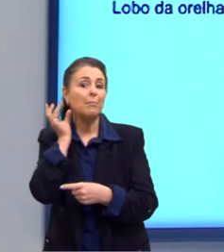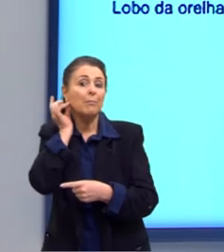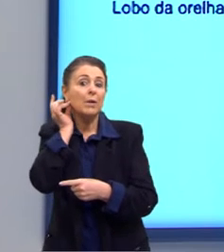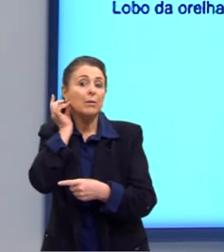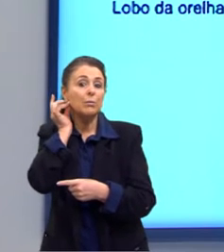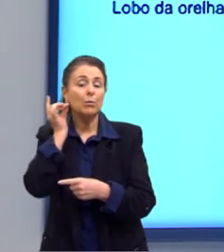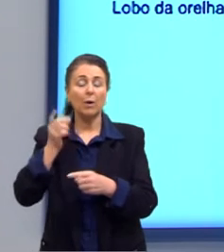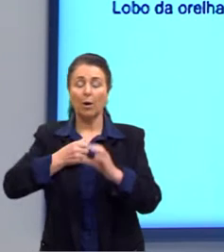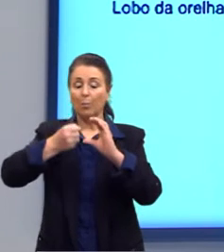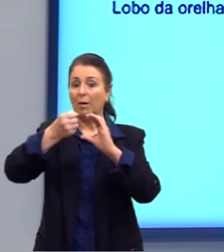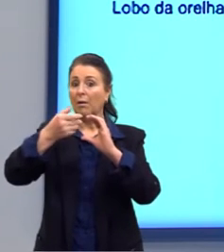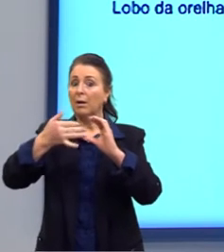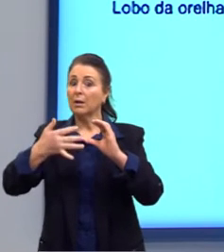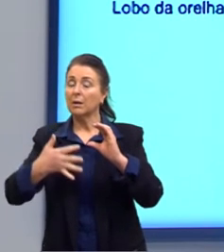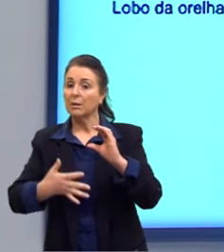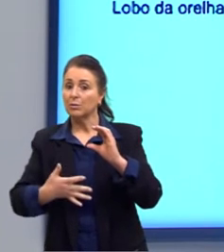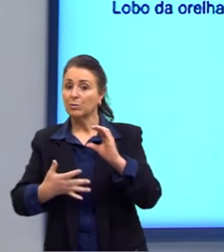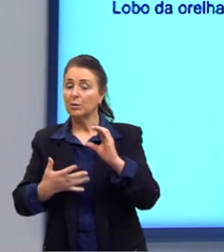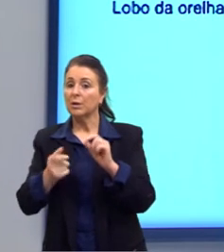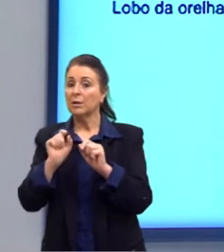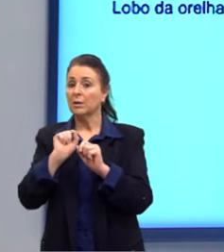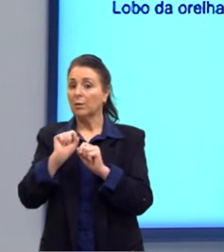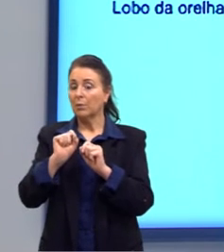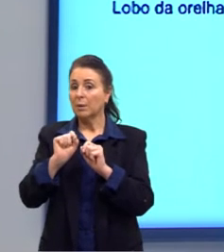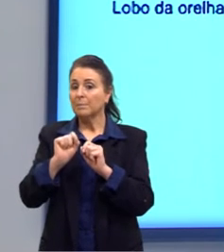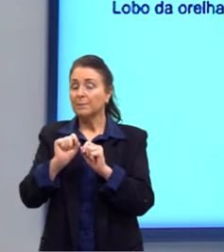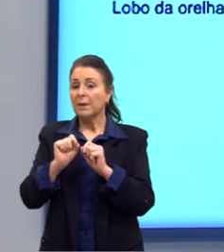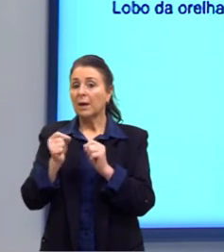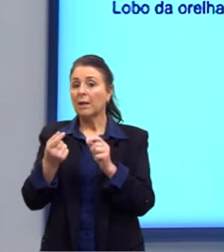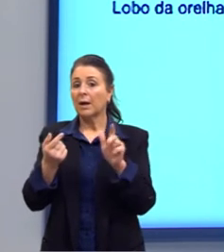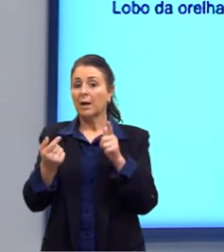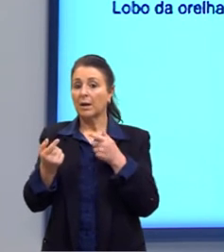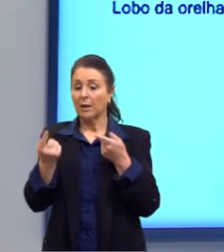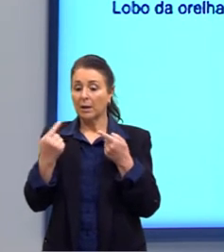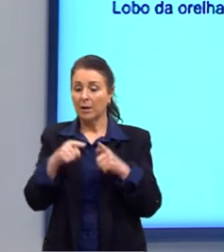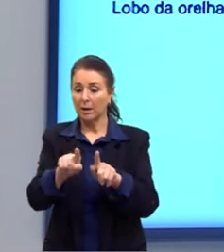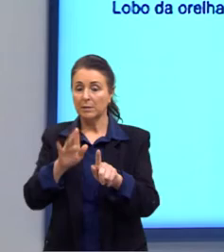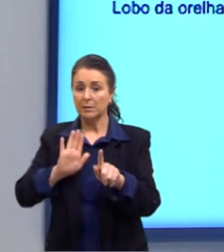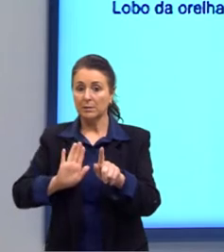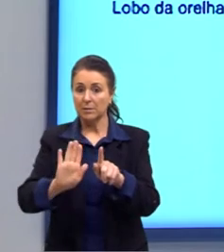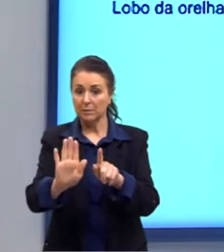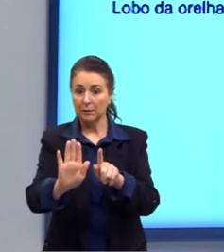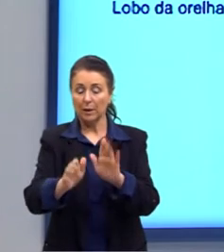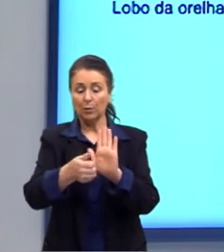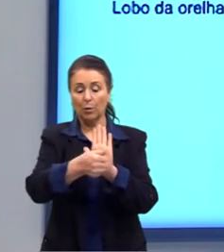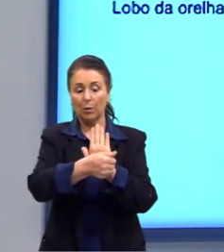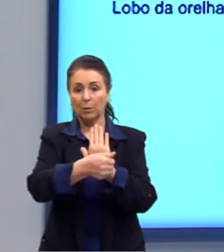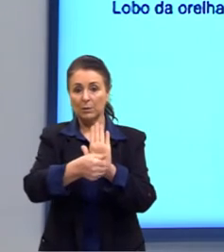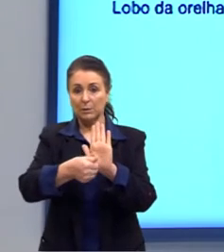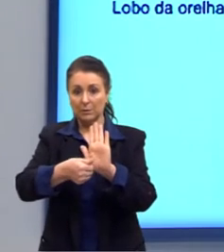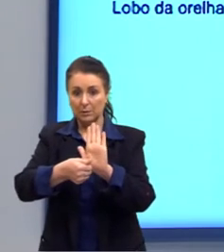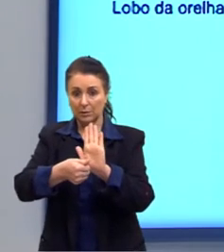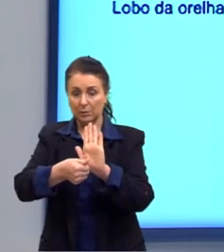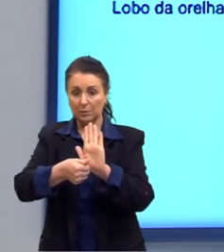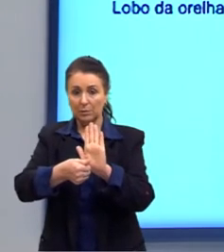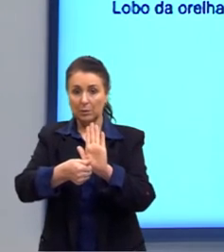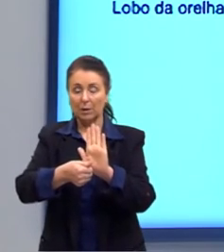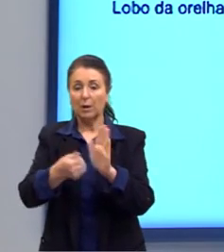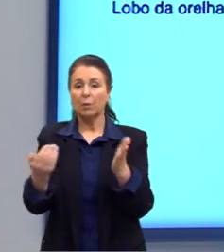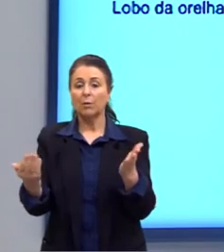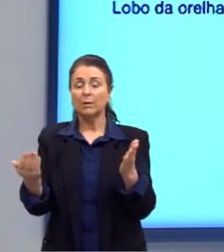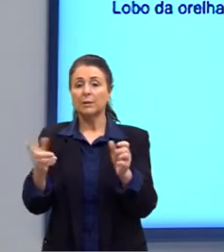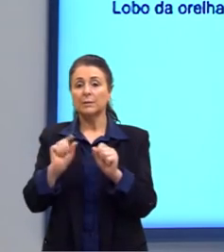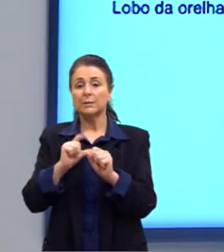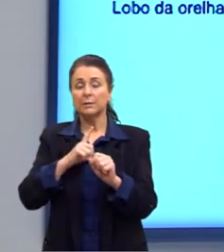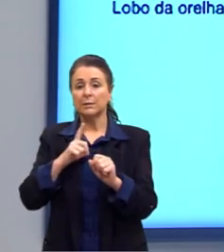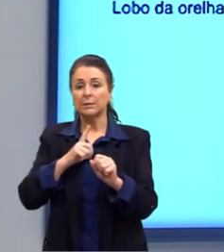que é uma característica recessiva aí colocou azinho azinho em todo só aqui nós colocamos heterozigoto